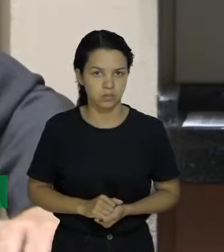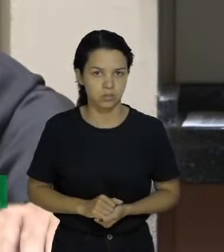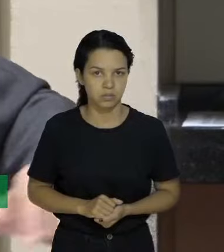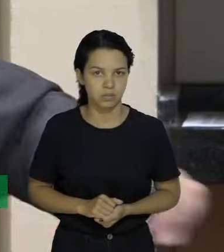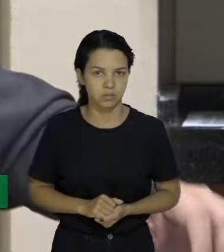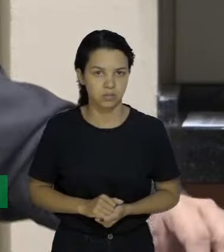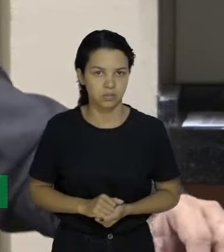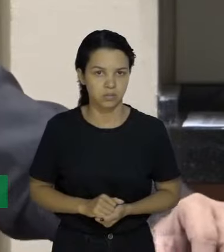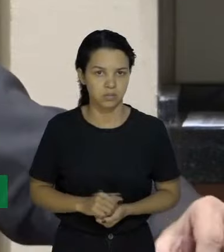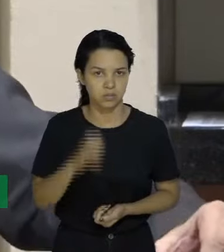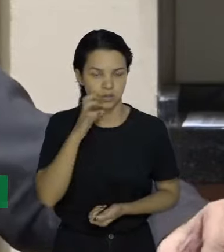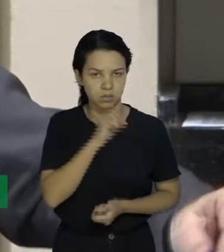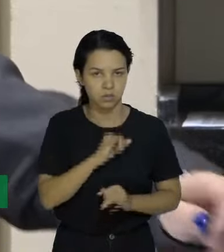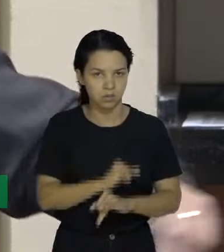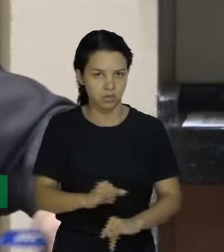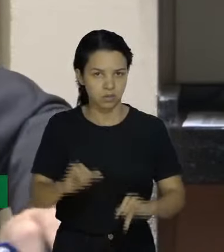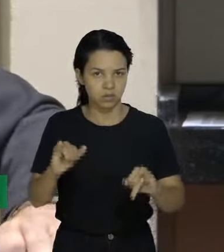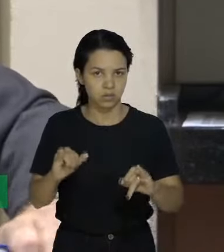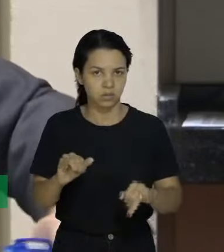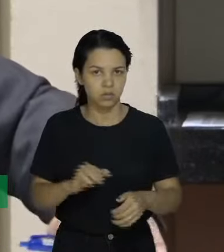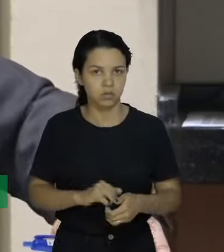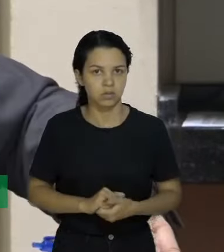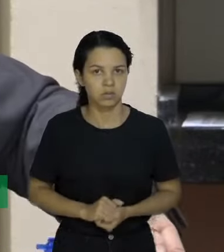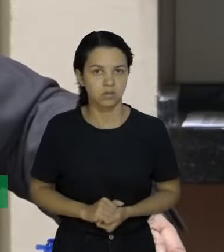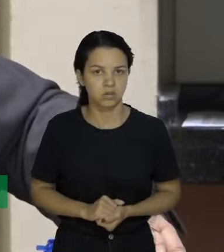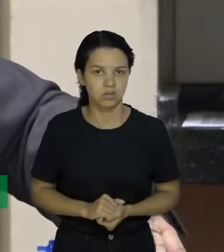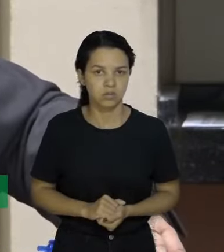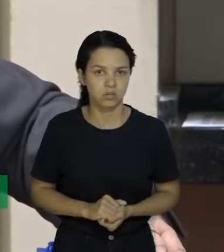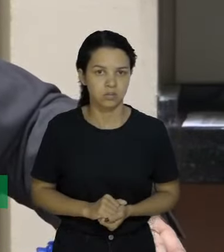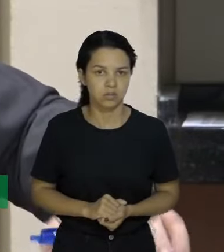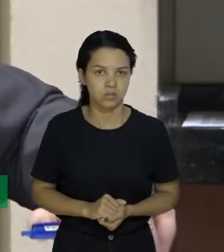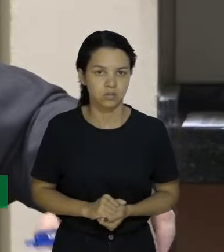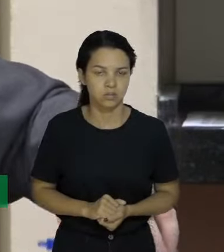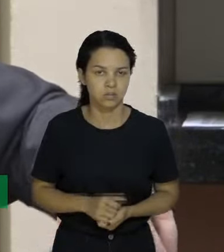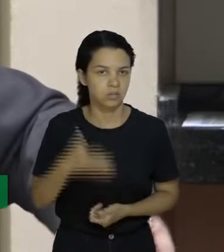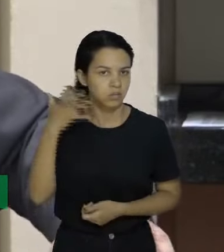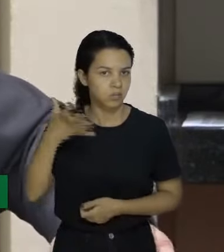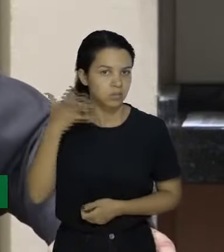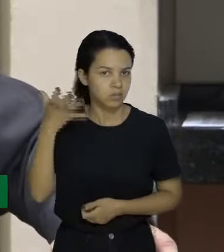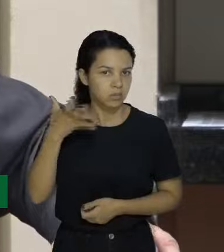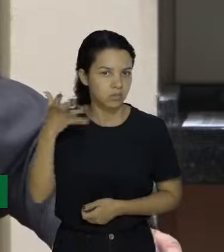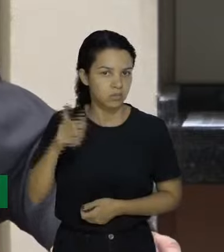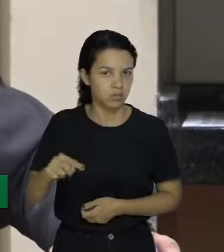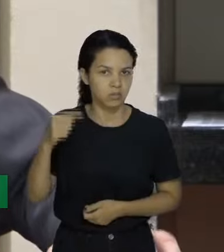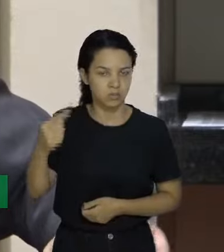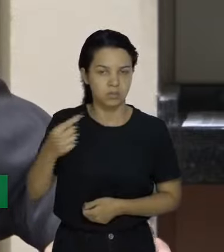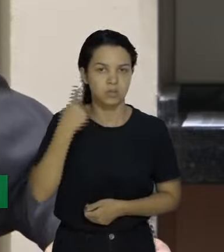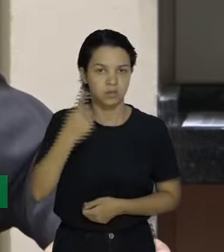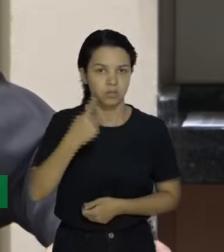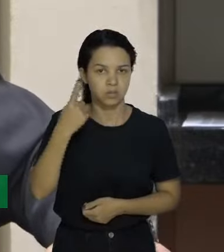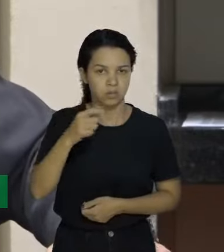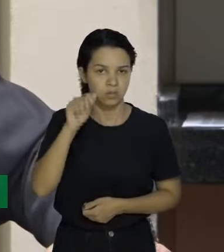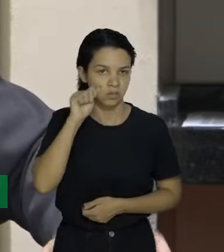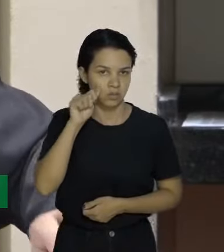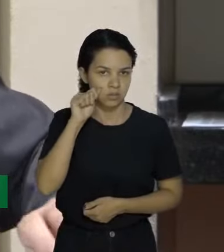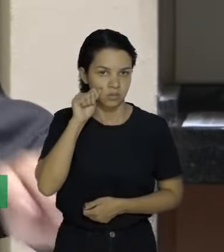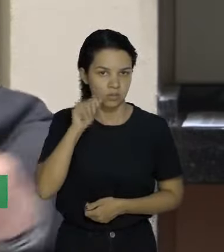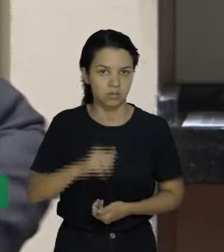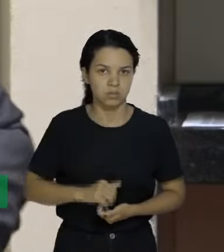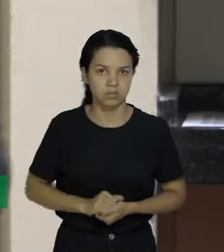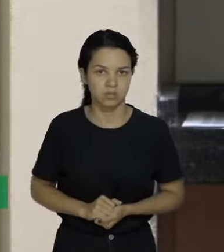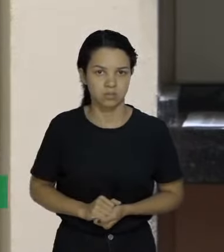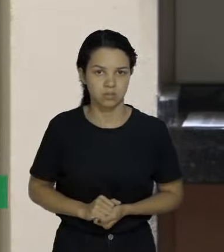ainda em Breves comunicações próximas oradora deputada Ana campanholi